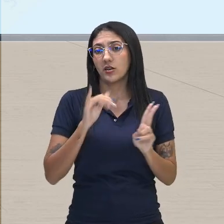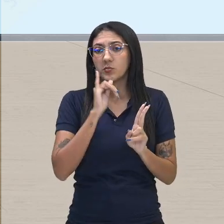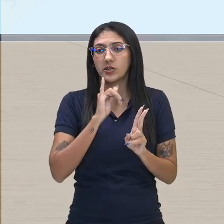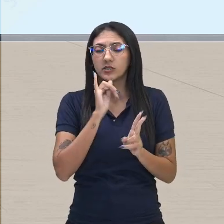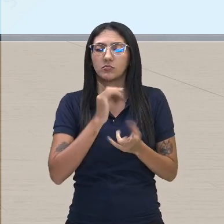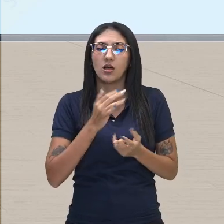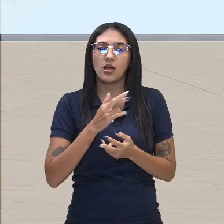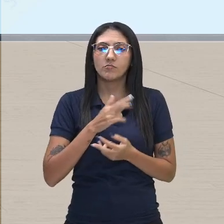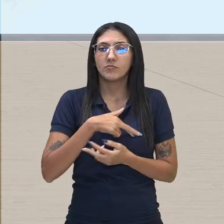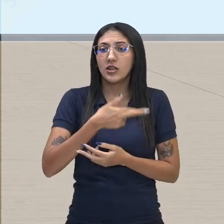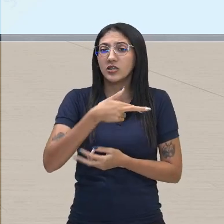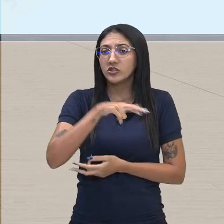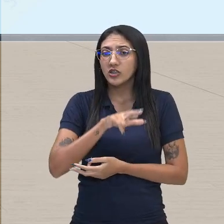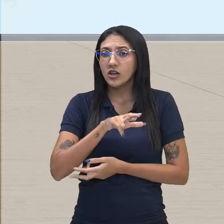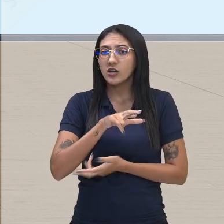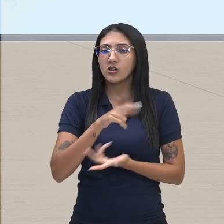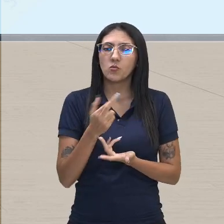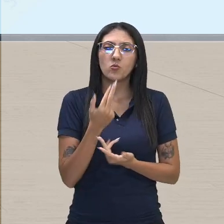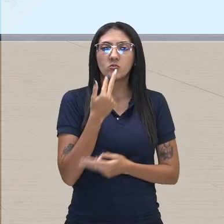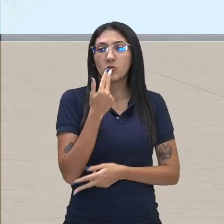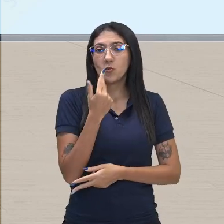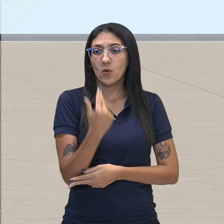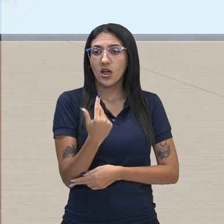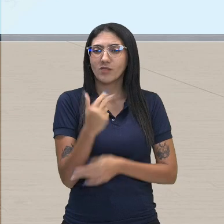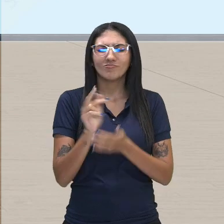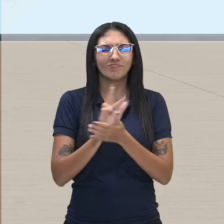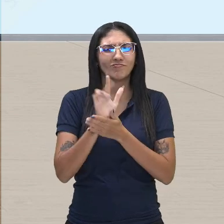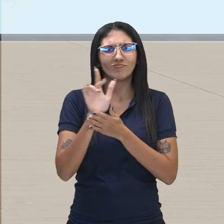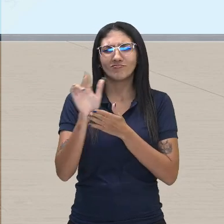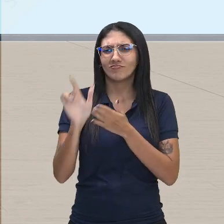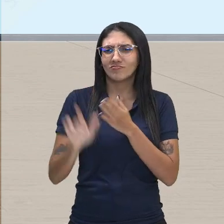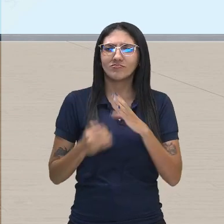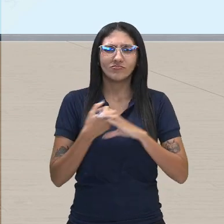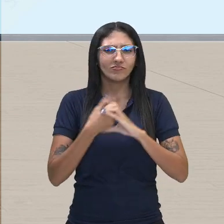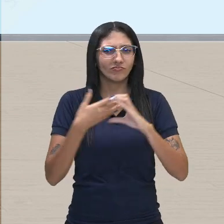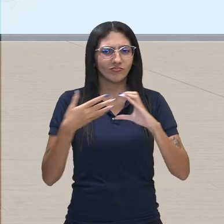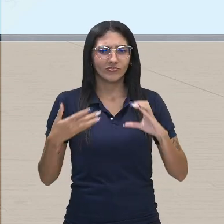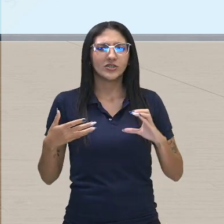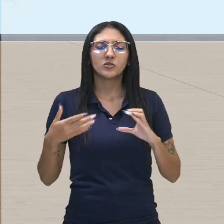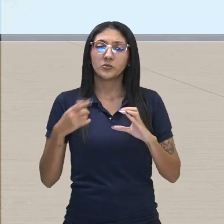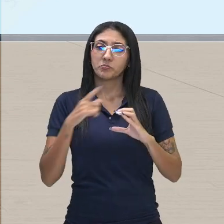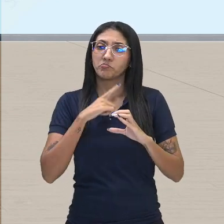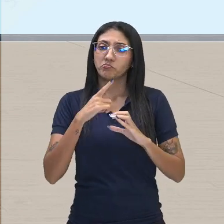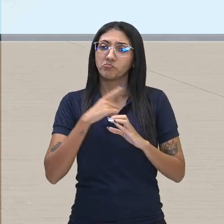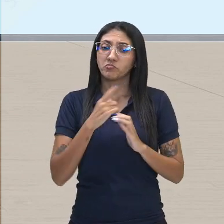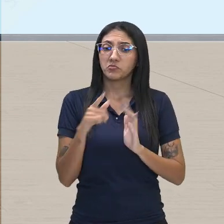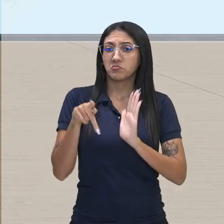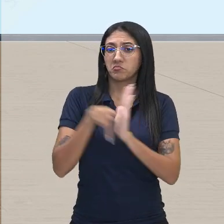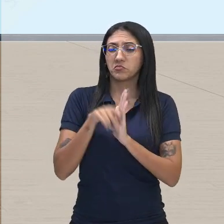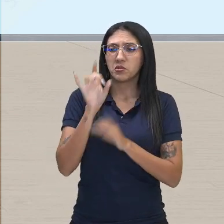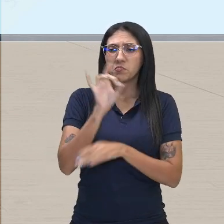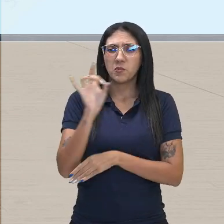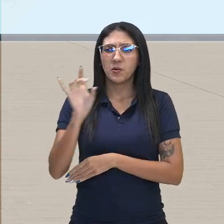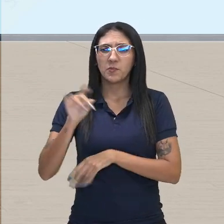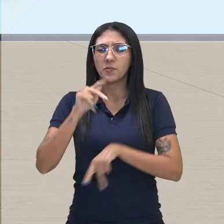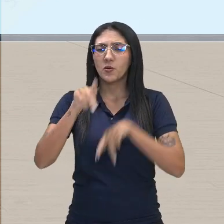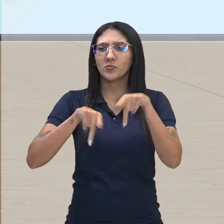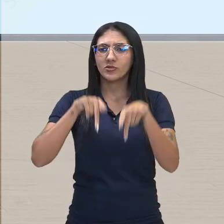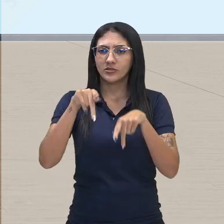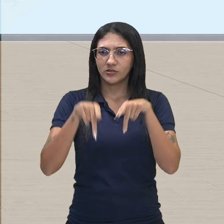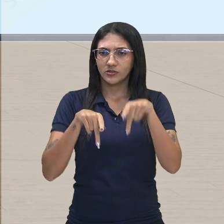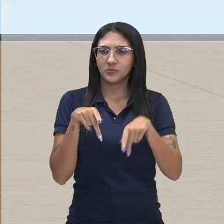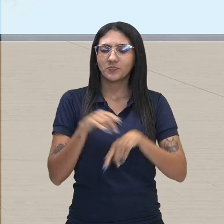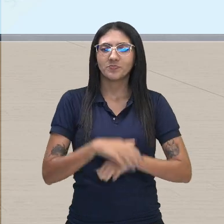religião, na questão de linguagem e diversas outras características que são inerentes a cada povo. Ou